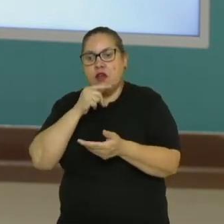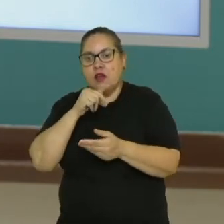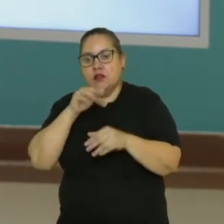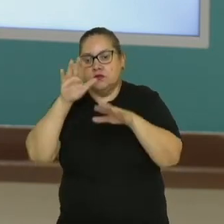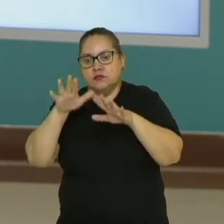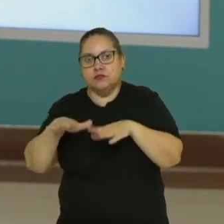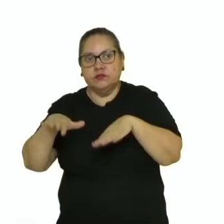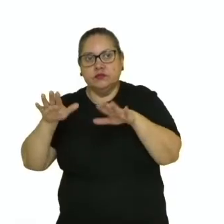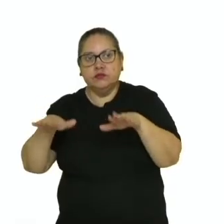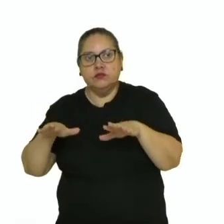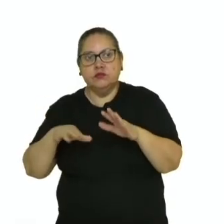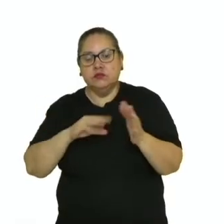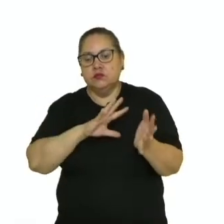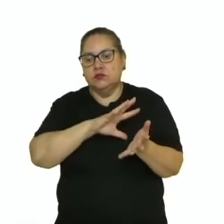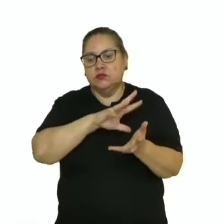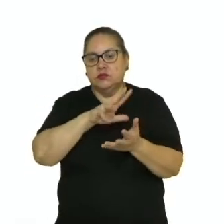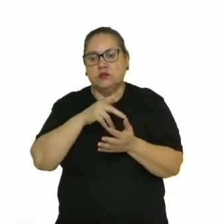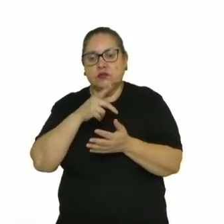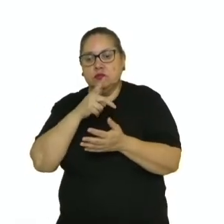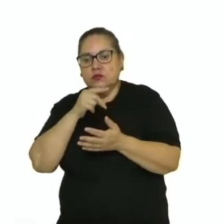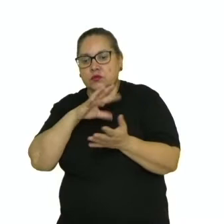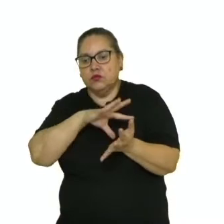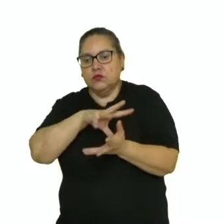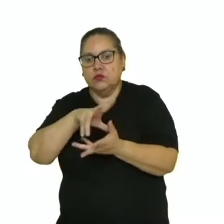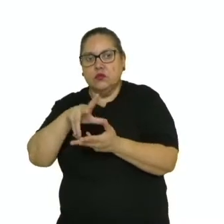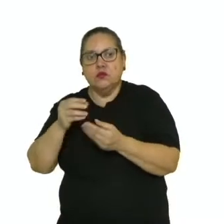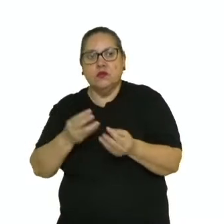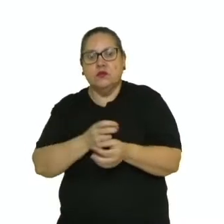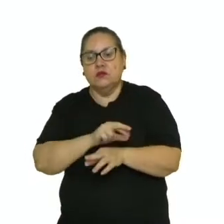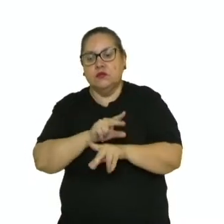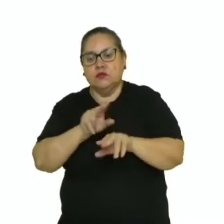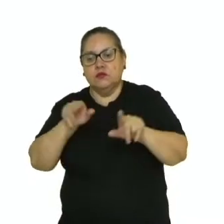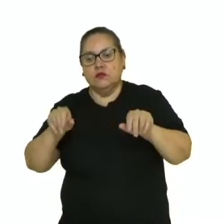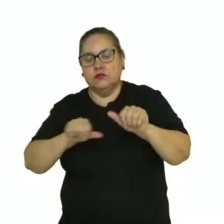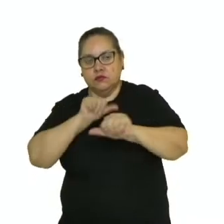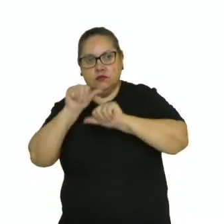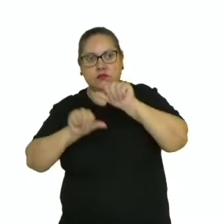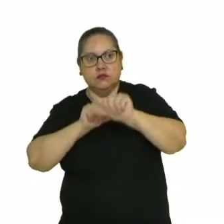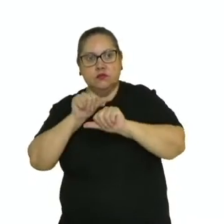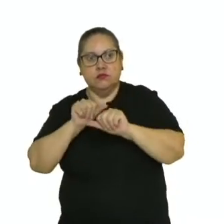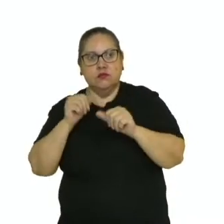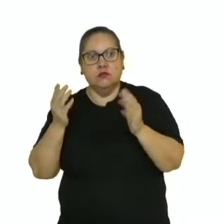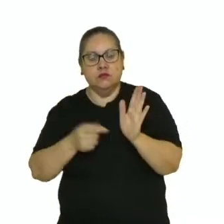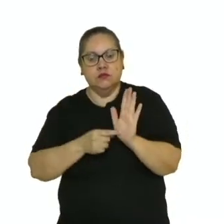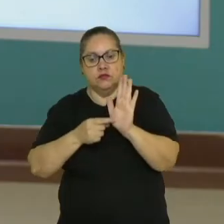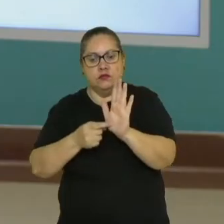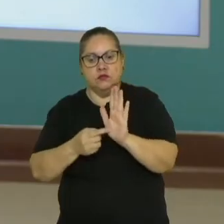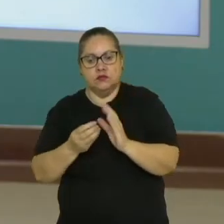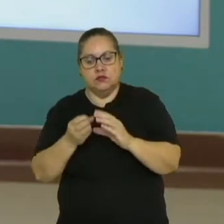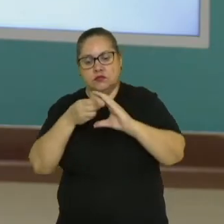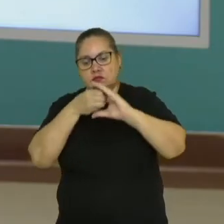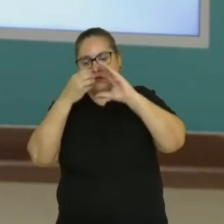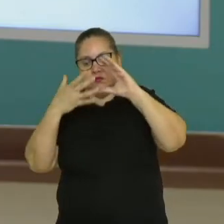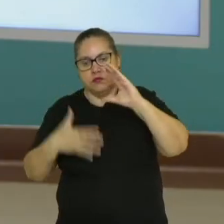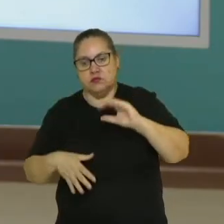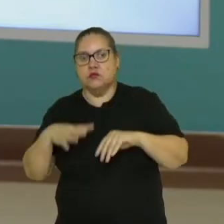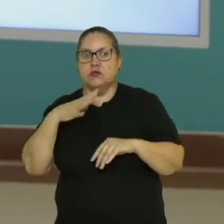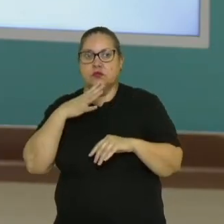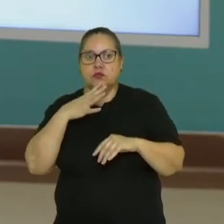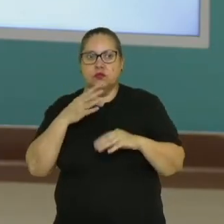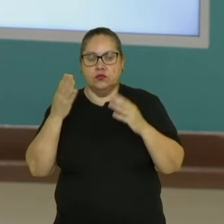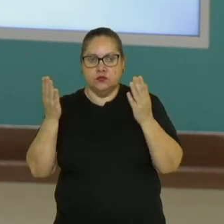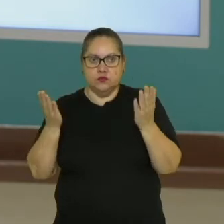primitivos. Ao longo do tempo, a Terra sofreu várias modificações, até apresentar as características que nós